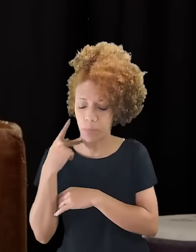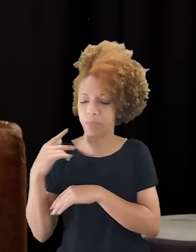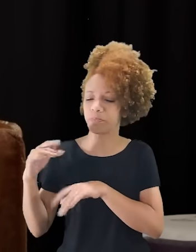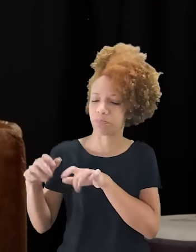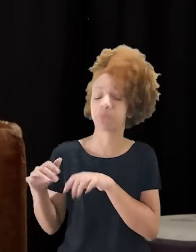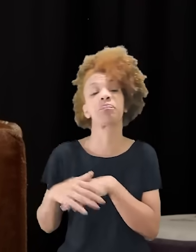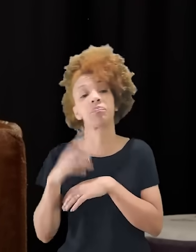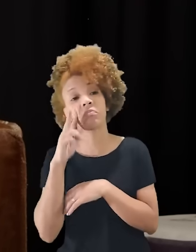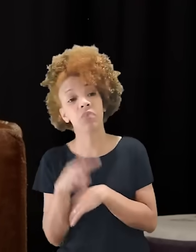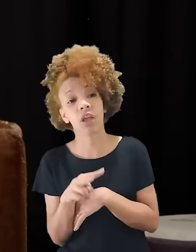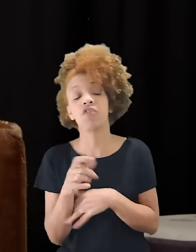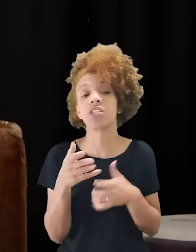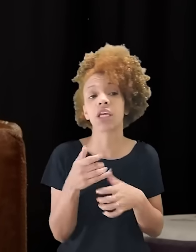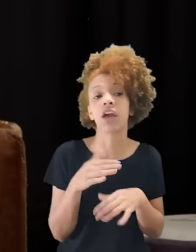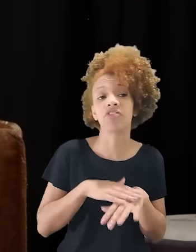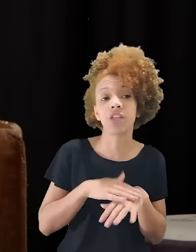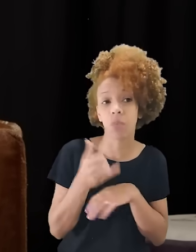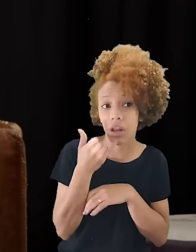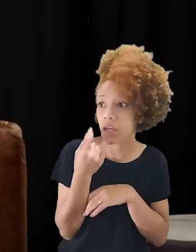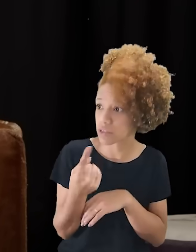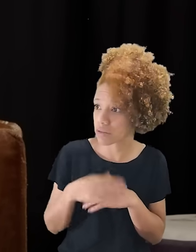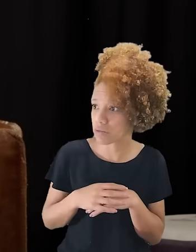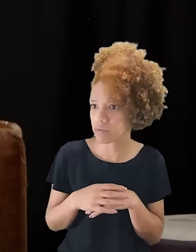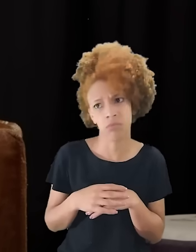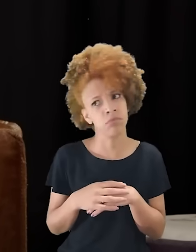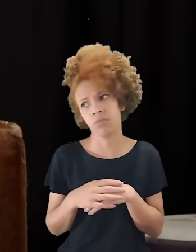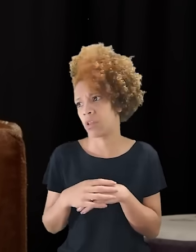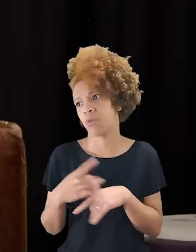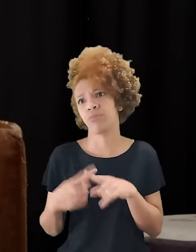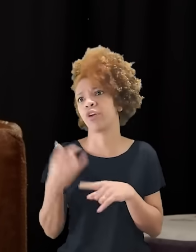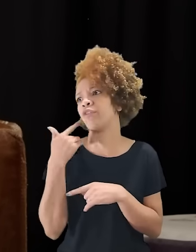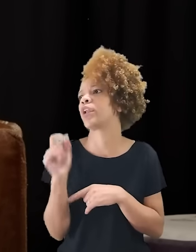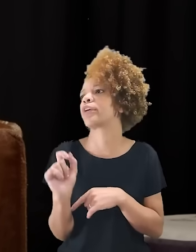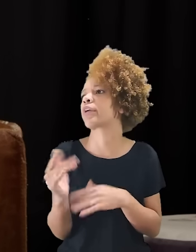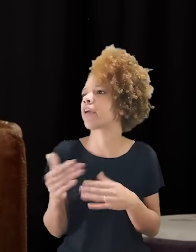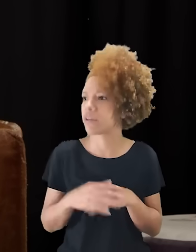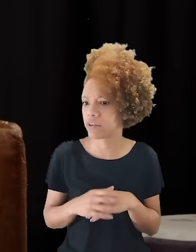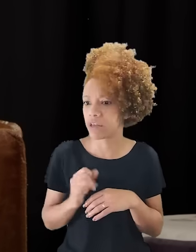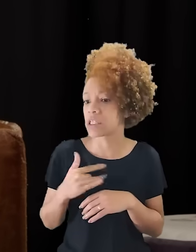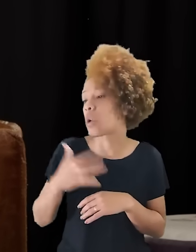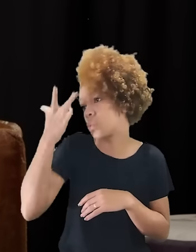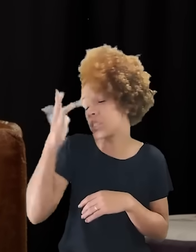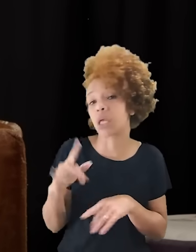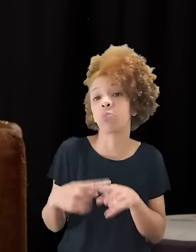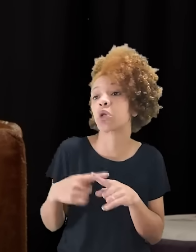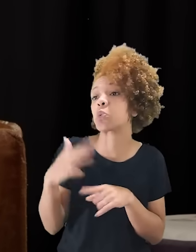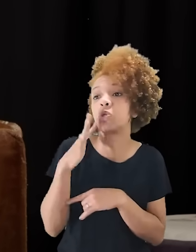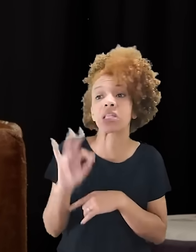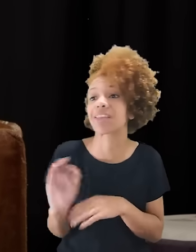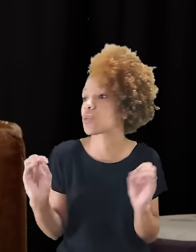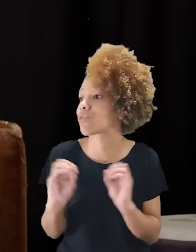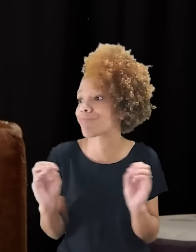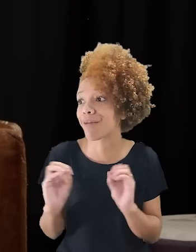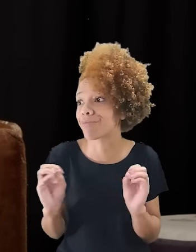e falei Eles falaram assim para mim você quer fazer alguma ligação eu falei não porque eu vou ligar para quem sendo que eu tô aqui nem sei por não tô